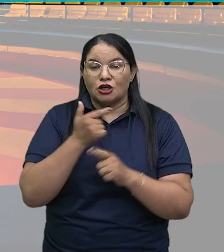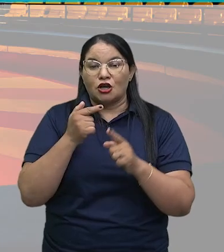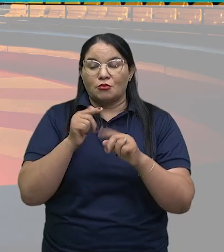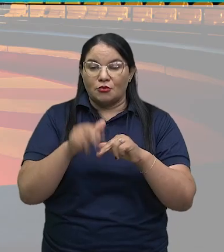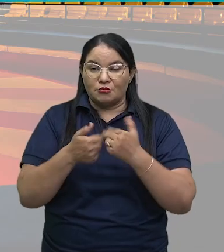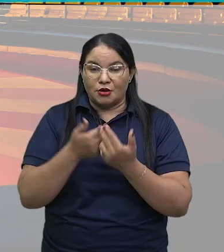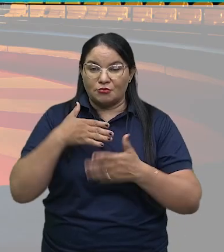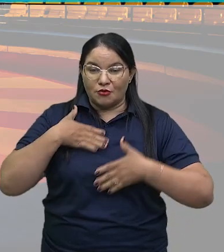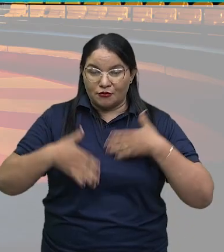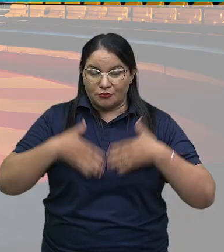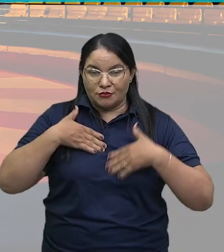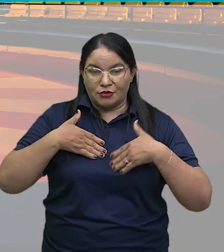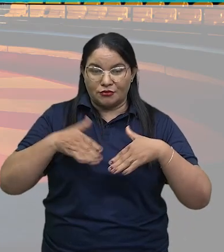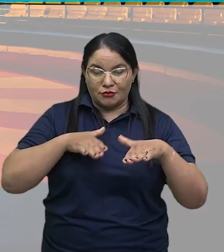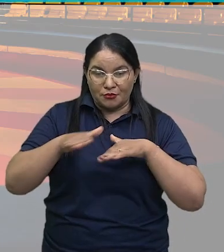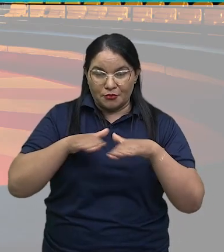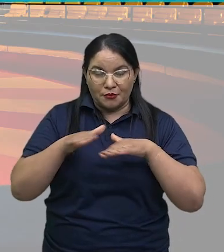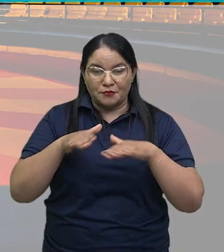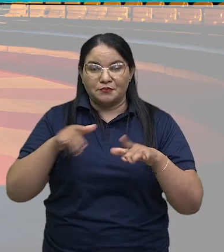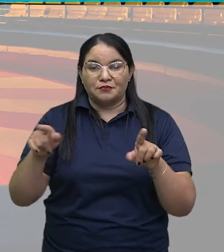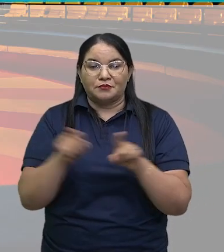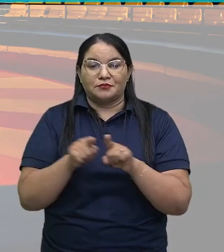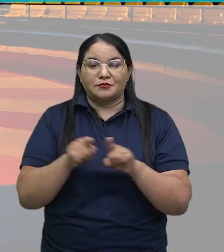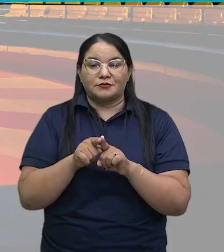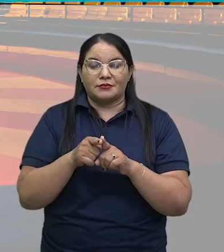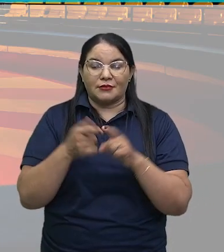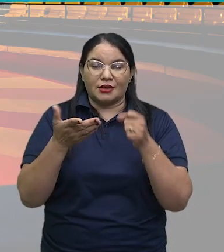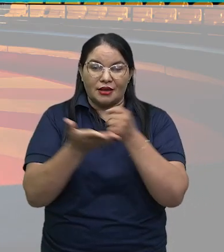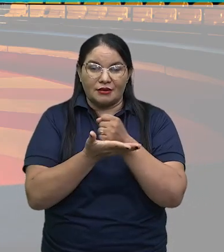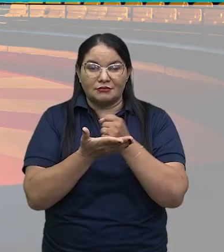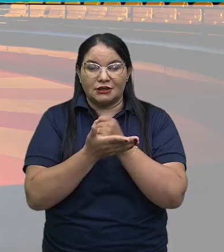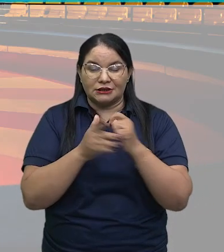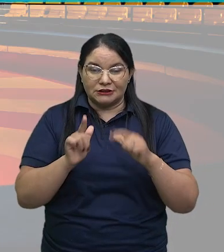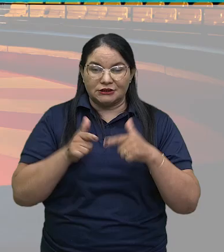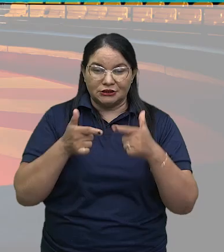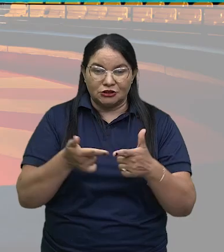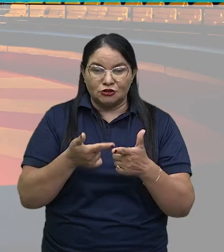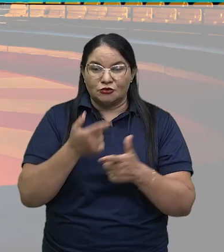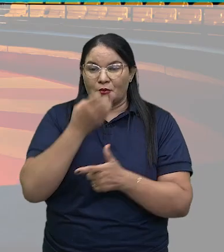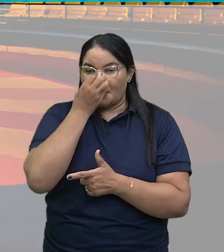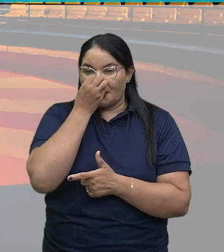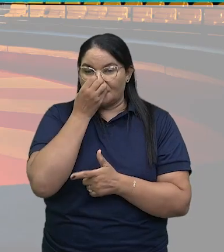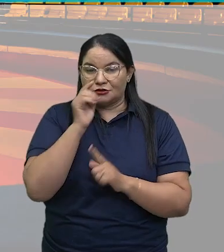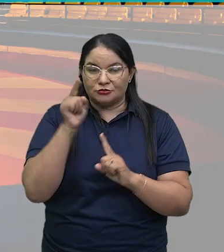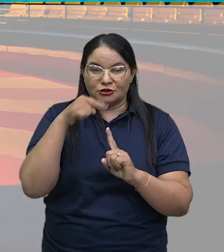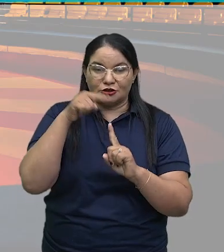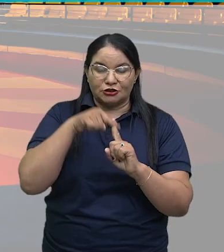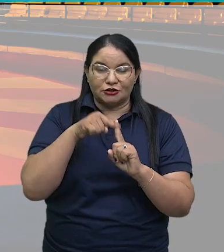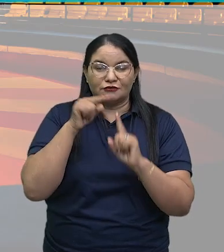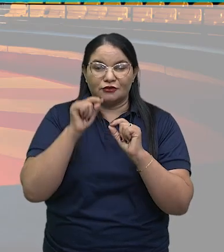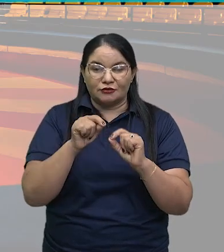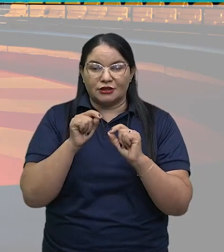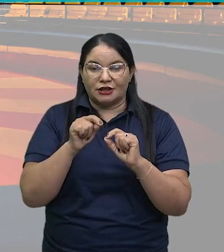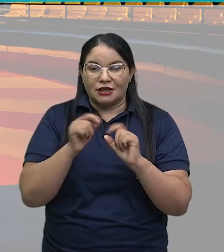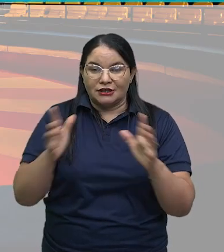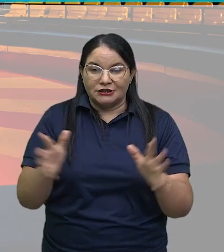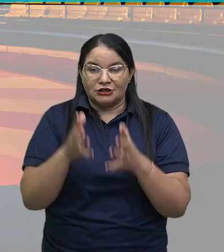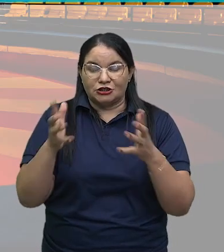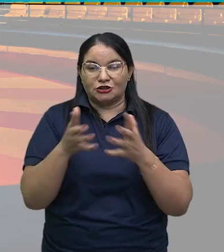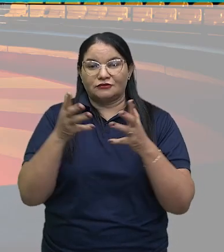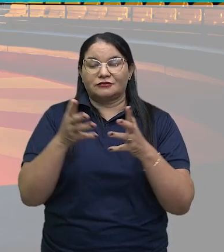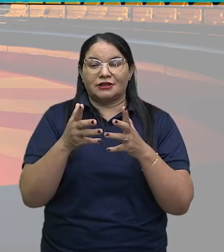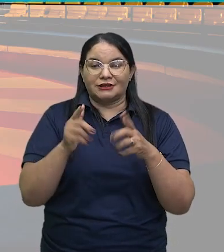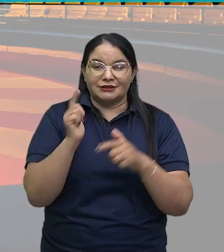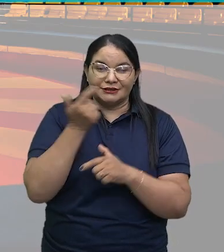com pouco ou nenhum uso da palavra. É a base da atuação do palhaço, cujo objetivo é quebrar a tensão entre